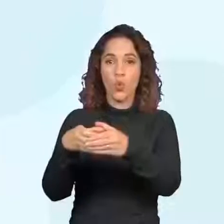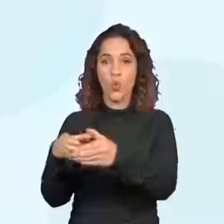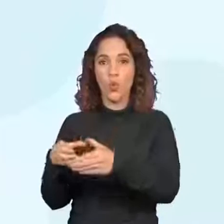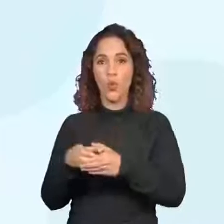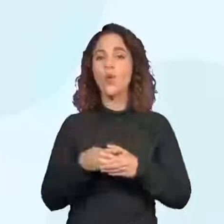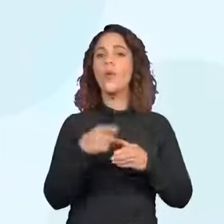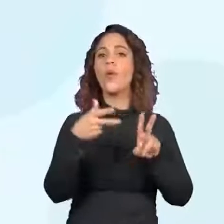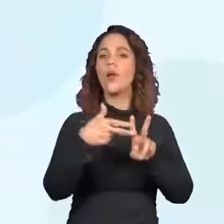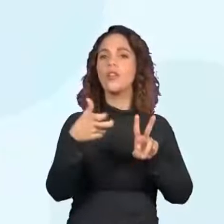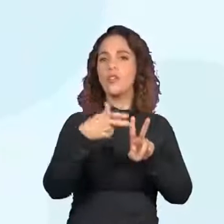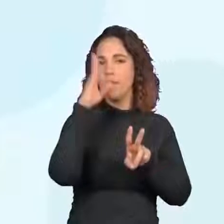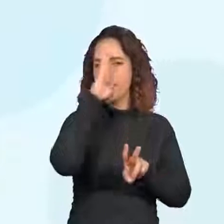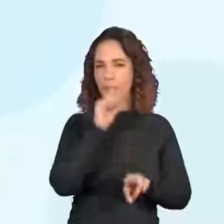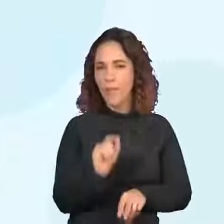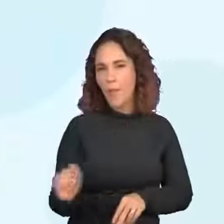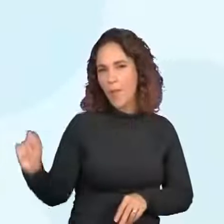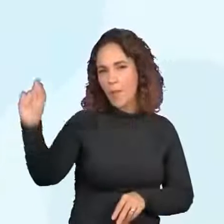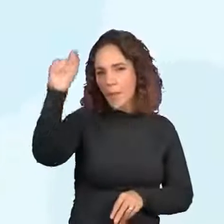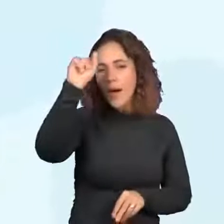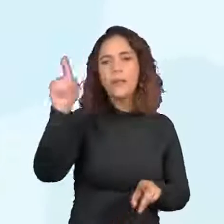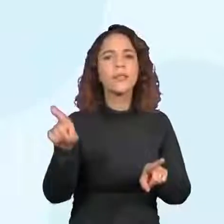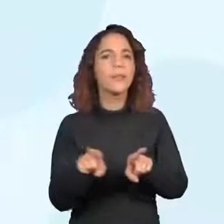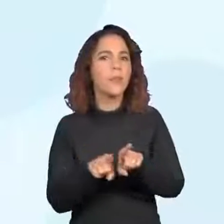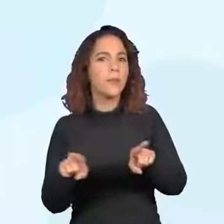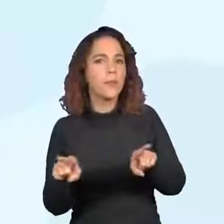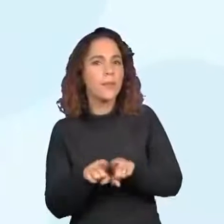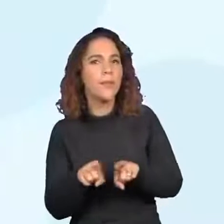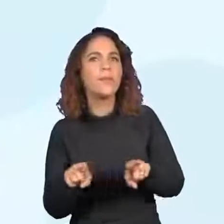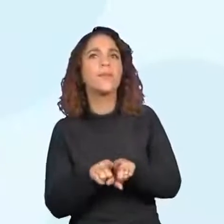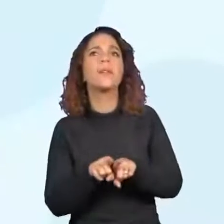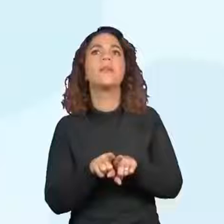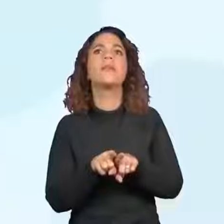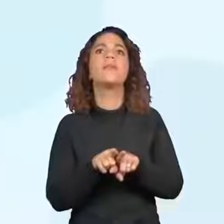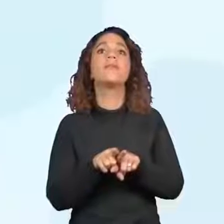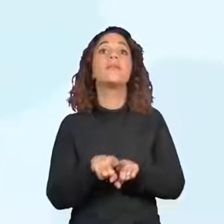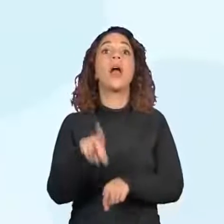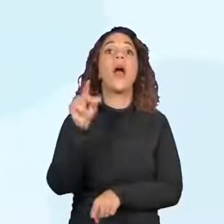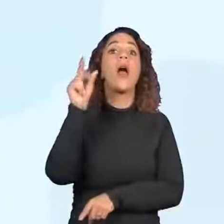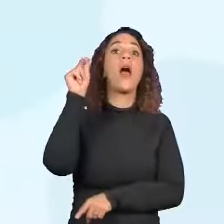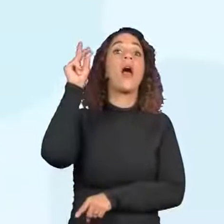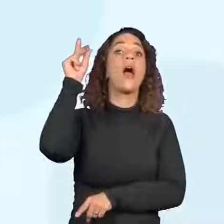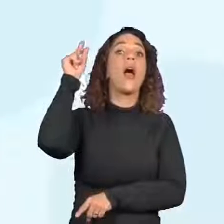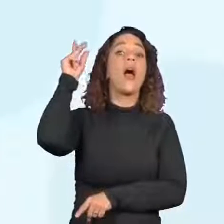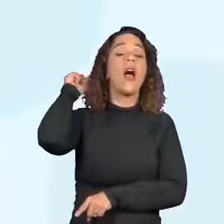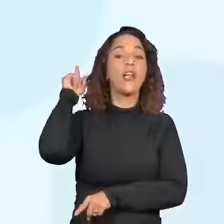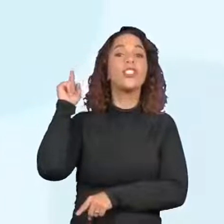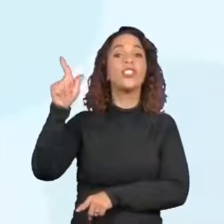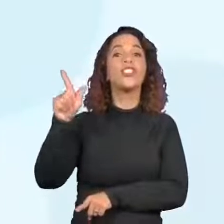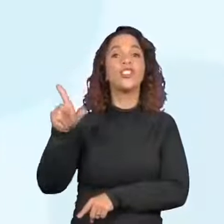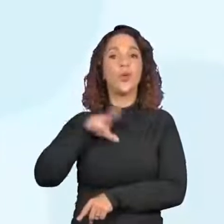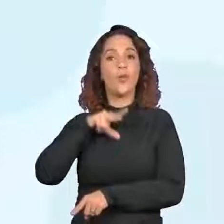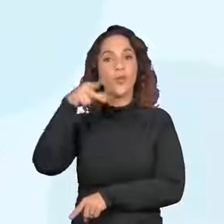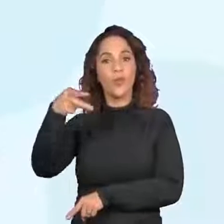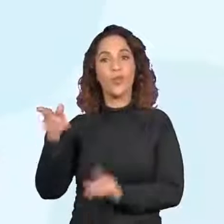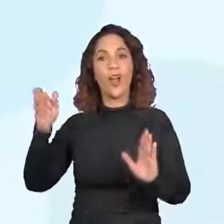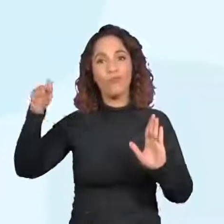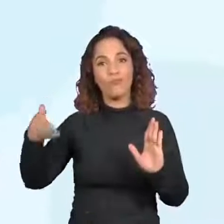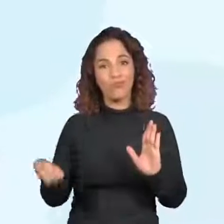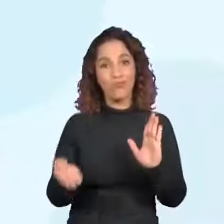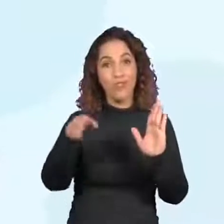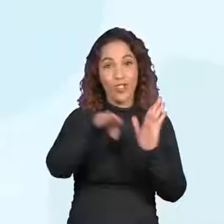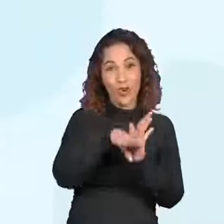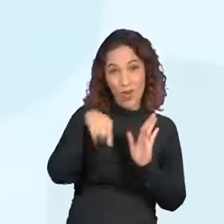Brasil e sobre a distribuição que era anteriormente à colonização europeia por